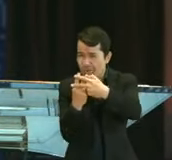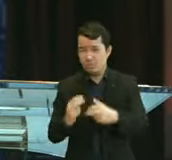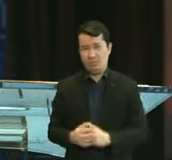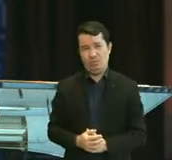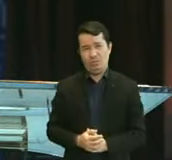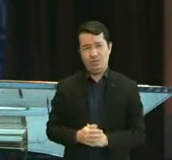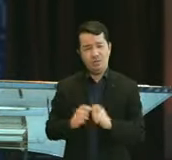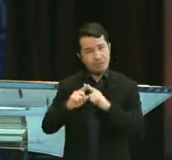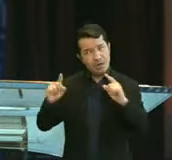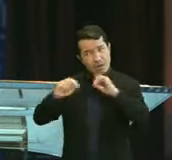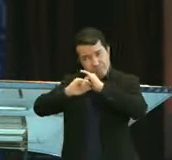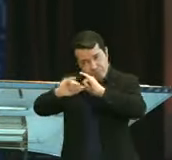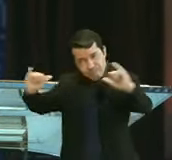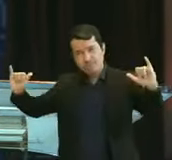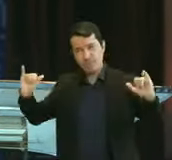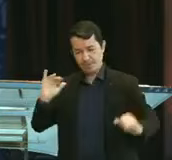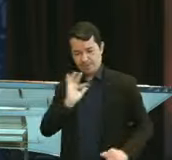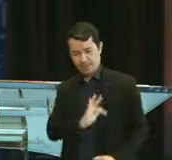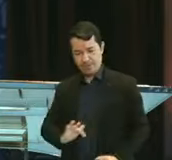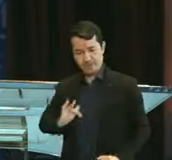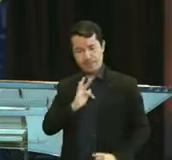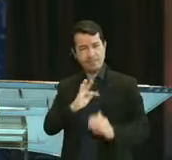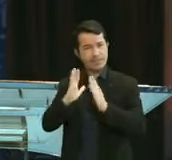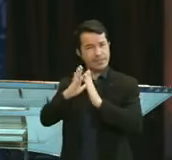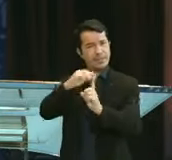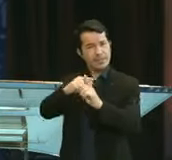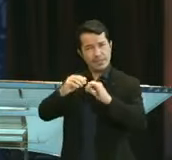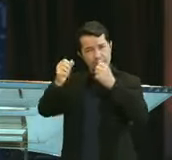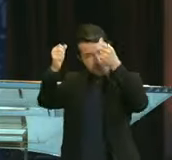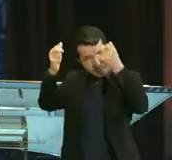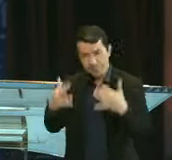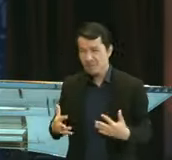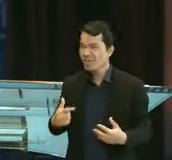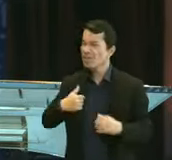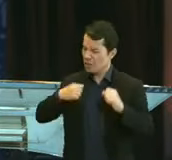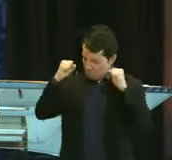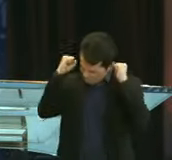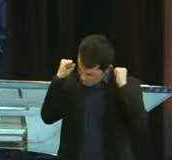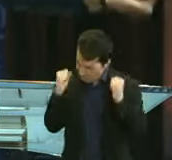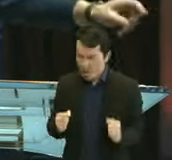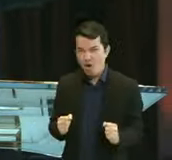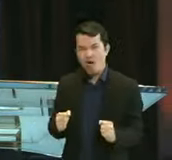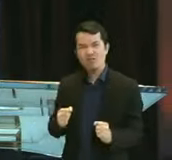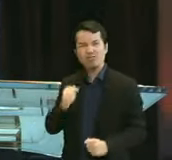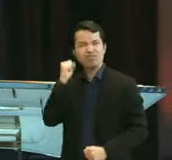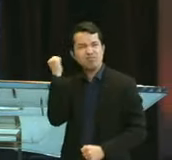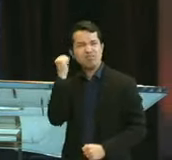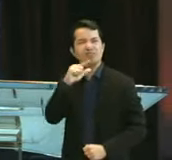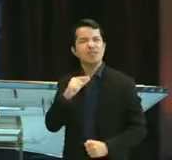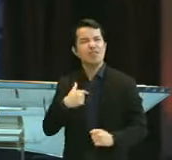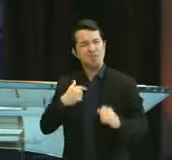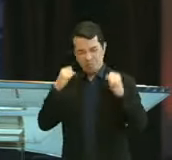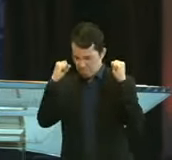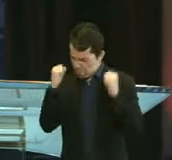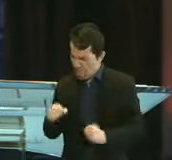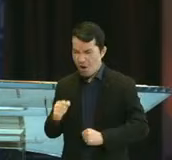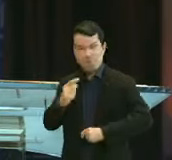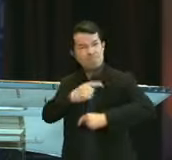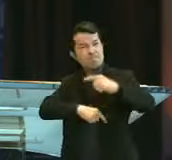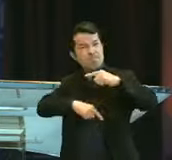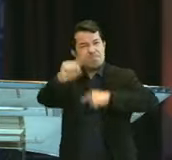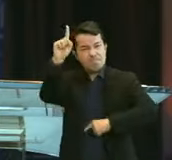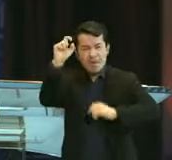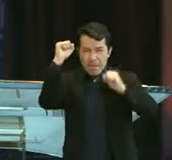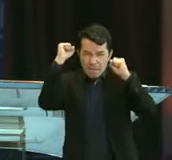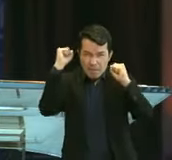pela prova, eu posso passar pelas cadeias, eu posso enfrentar o martírio, eu posso todas as coisas naquele